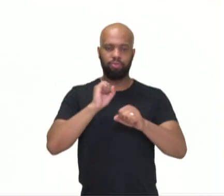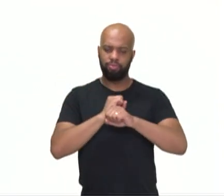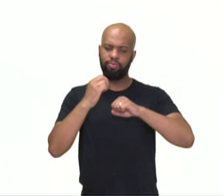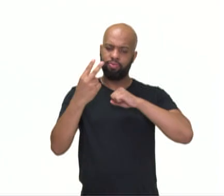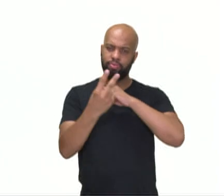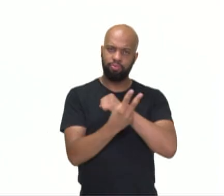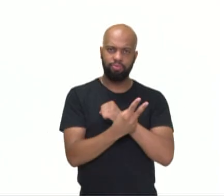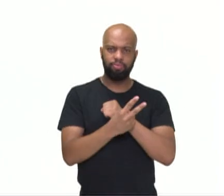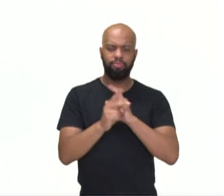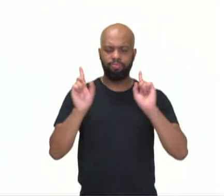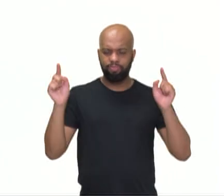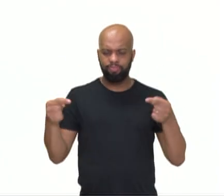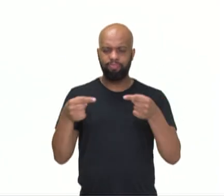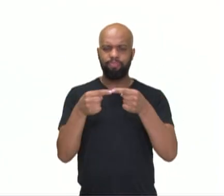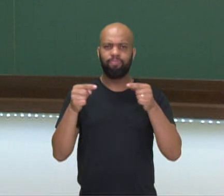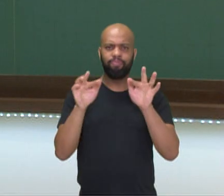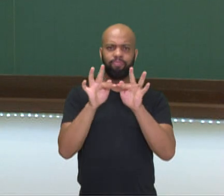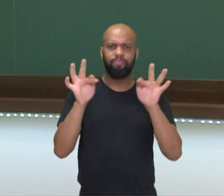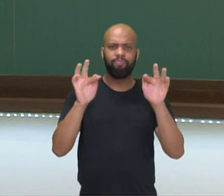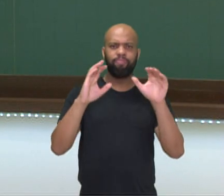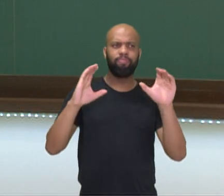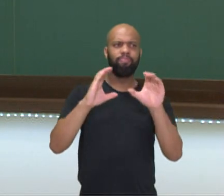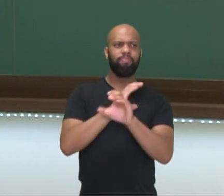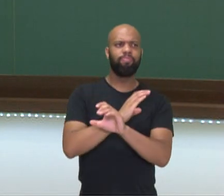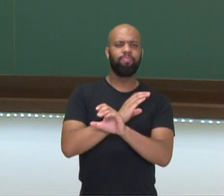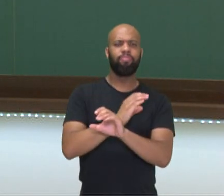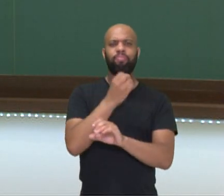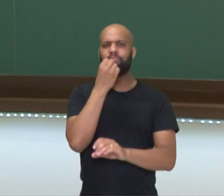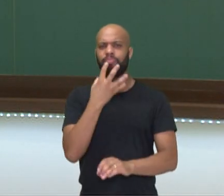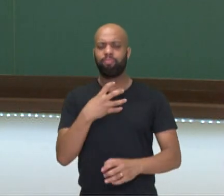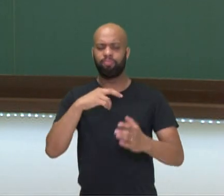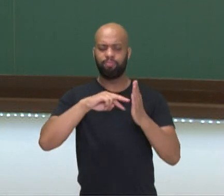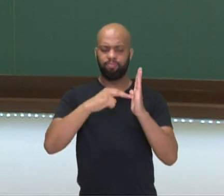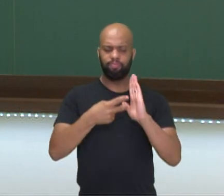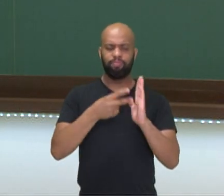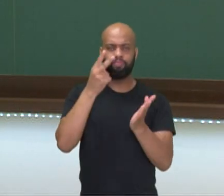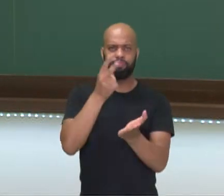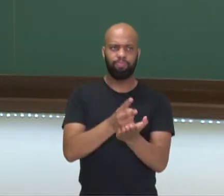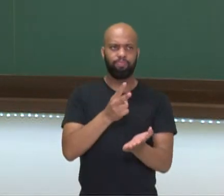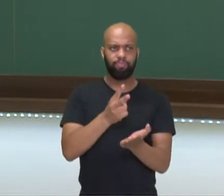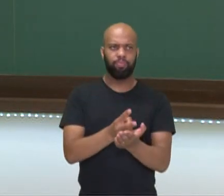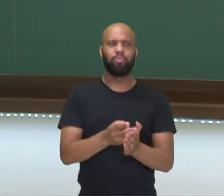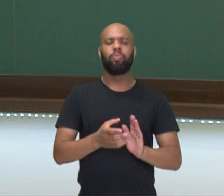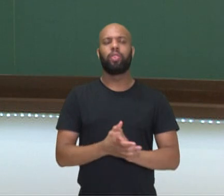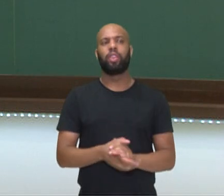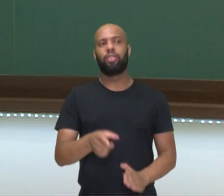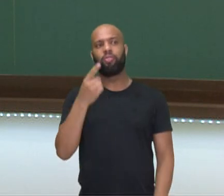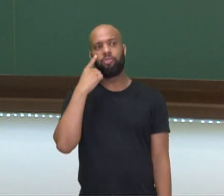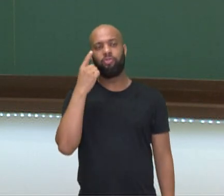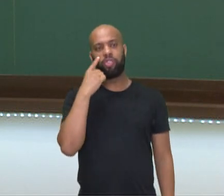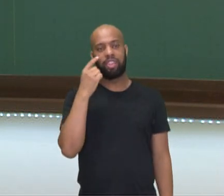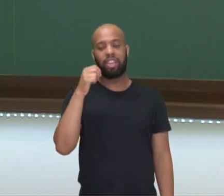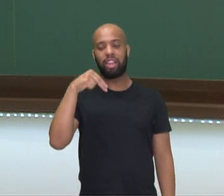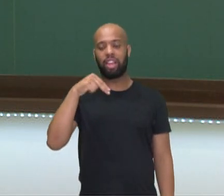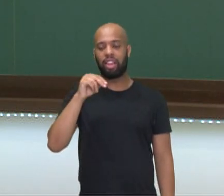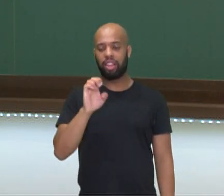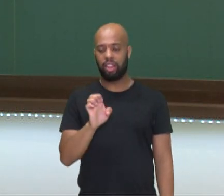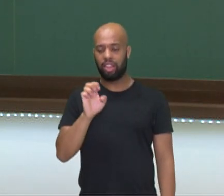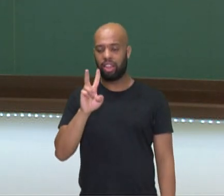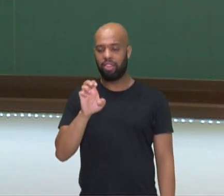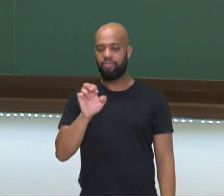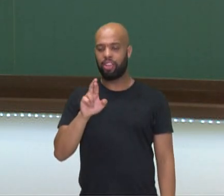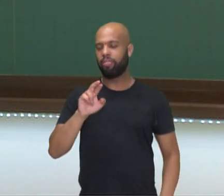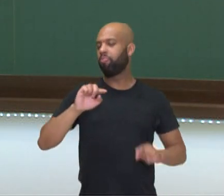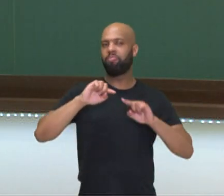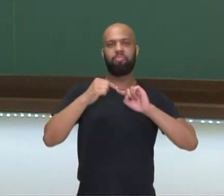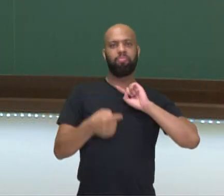aqui para que a frase continue com o mesmo sentido? Veja que nós não podemos usar never, porque se somos